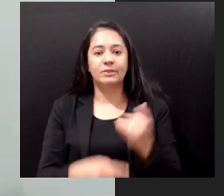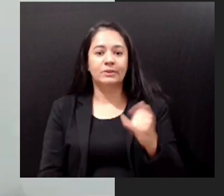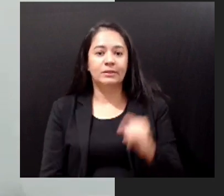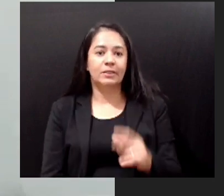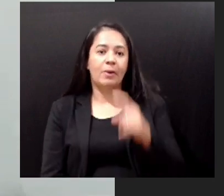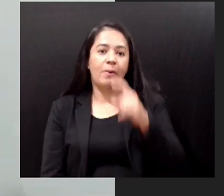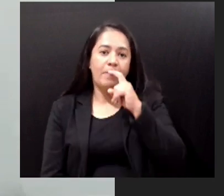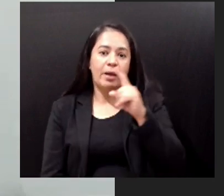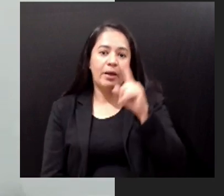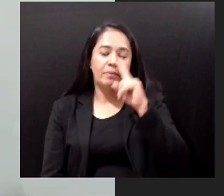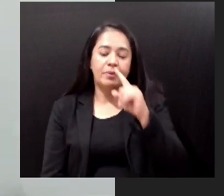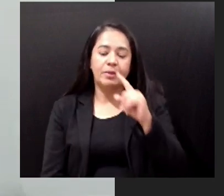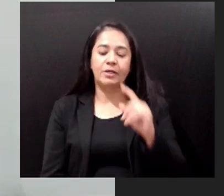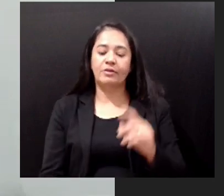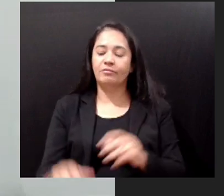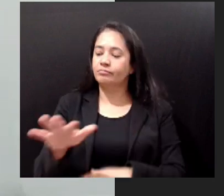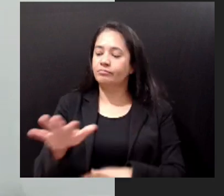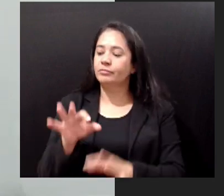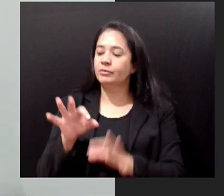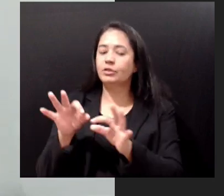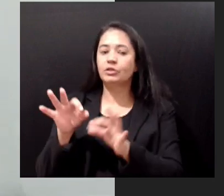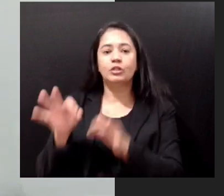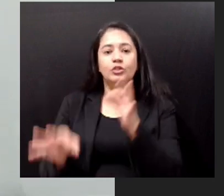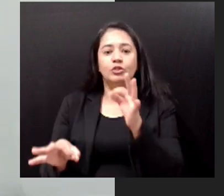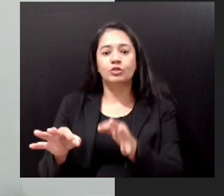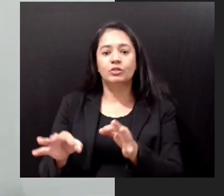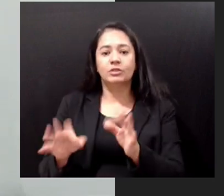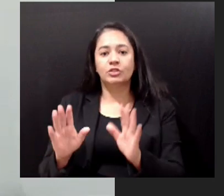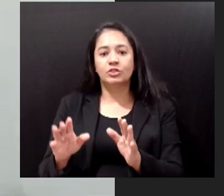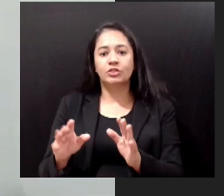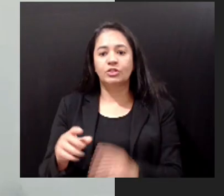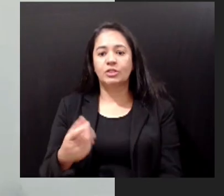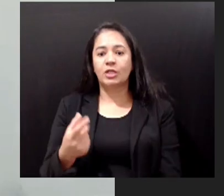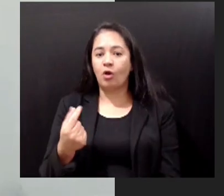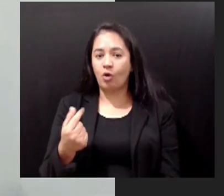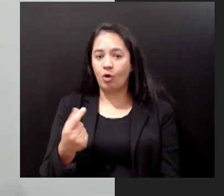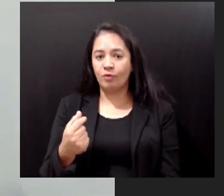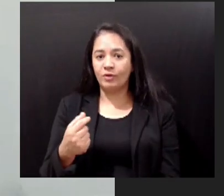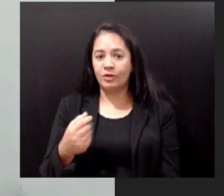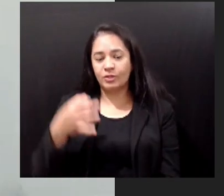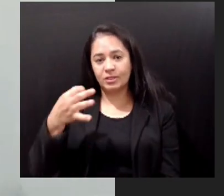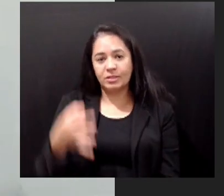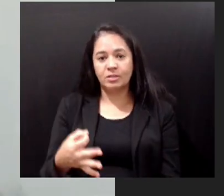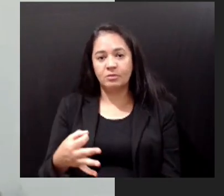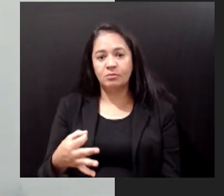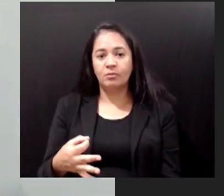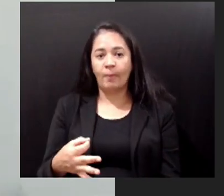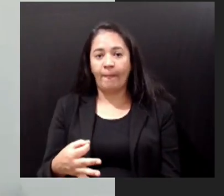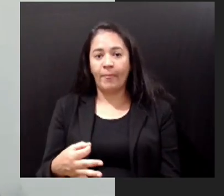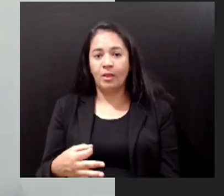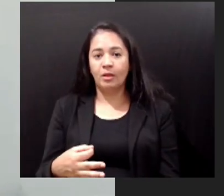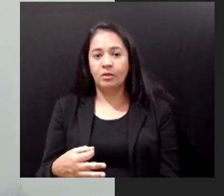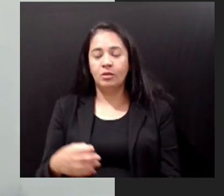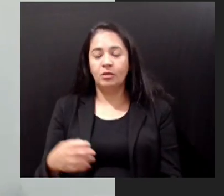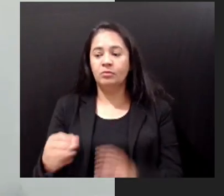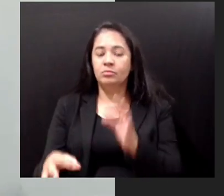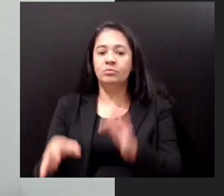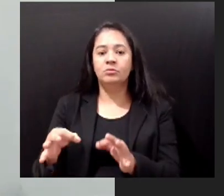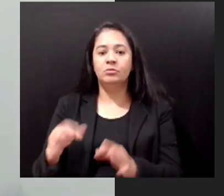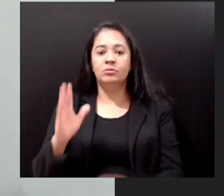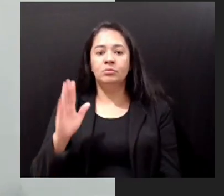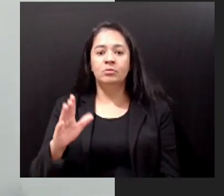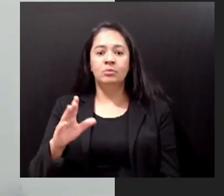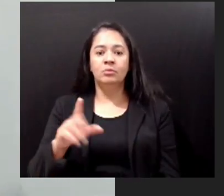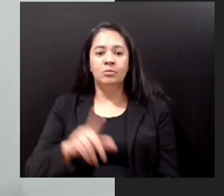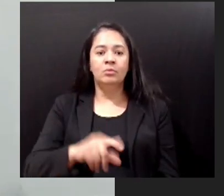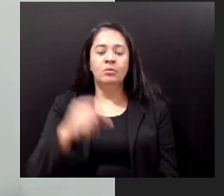Poder Judiciário para que já seja fixado o valor dos alimentos, o próprio Poder Judiciário já fixa um